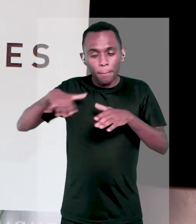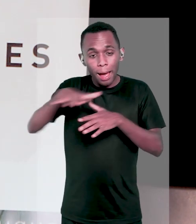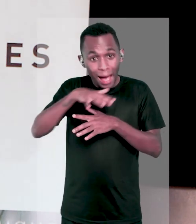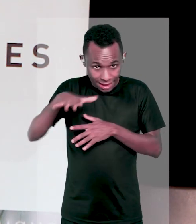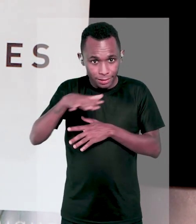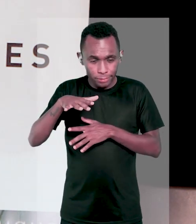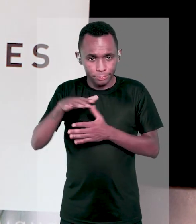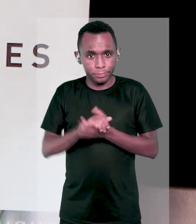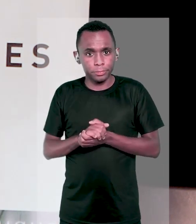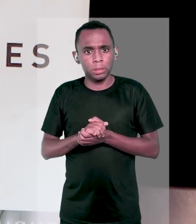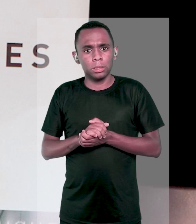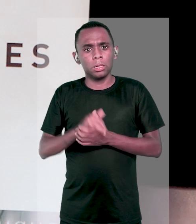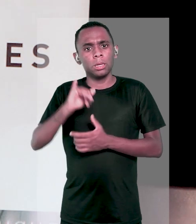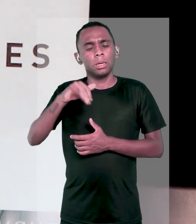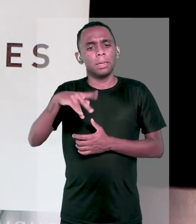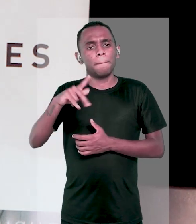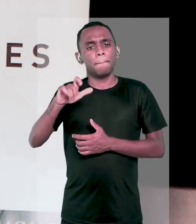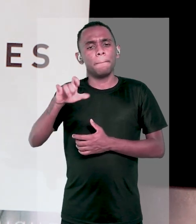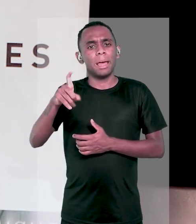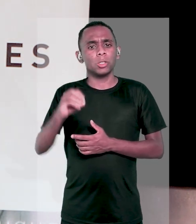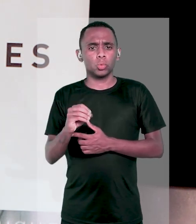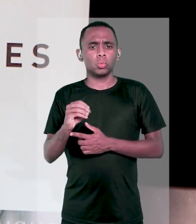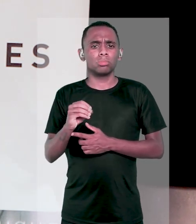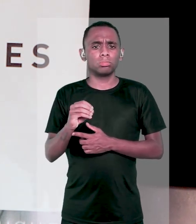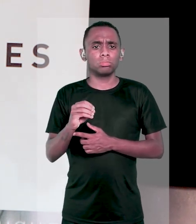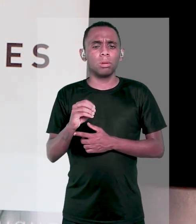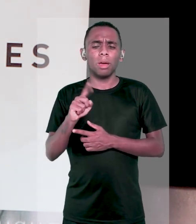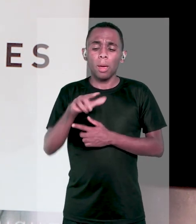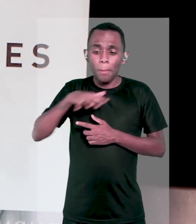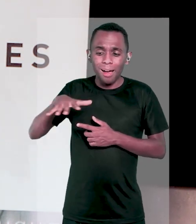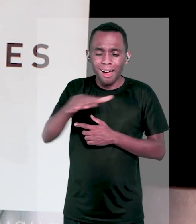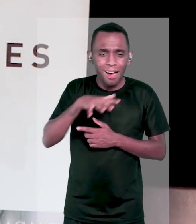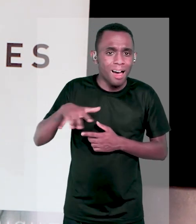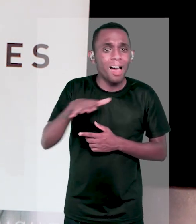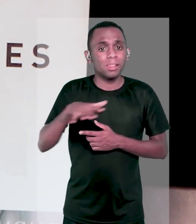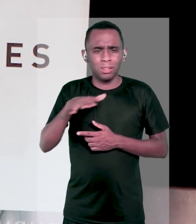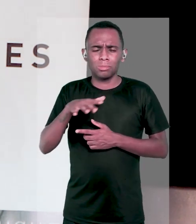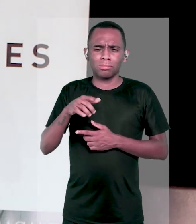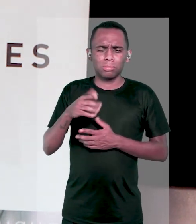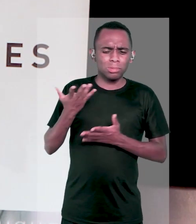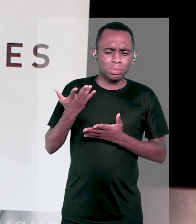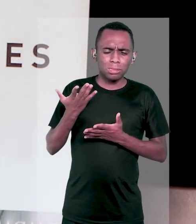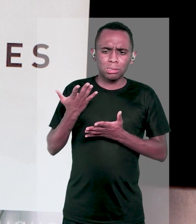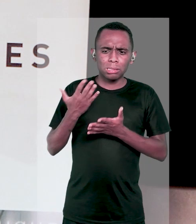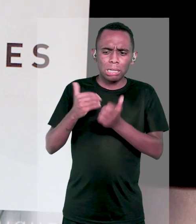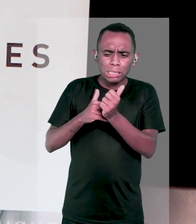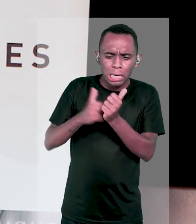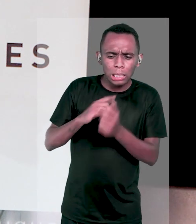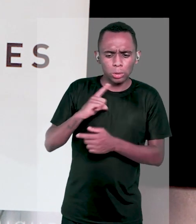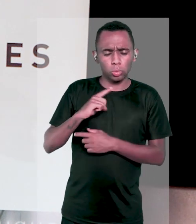mentais que se manifestam por ramificações muito finas e incontáveis